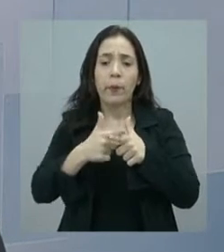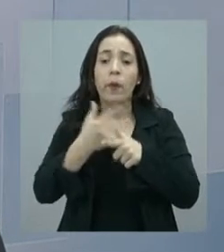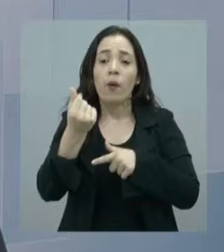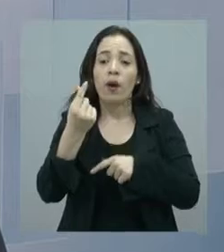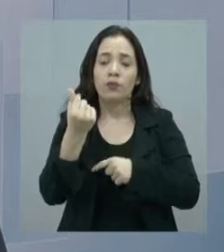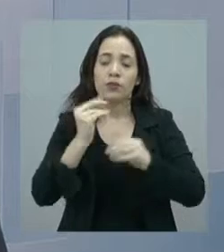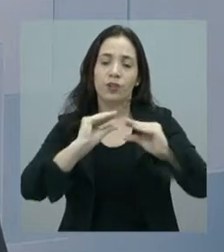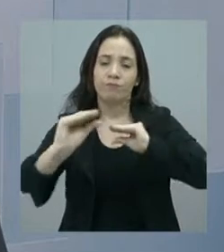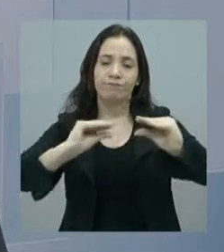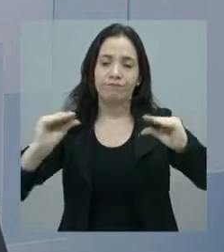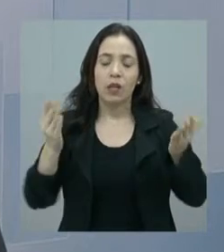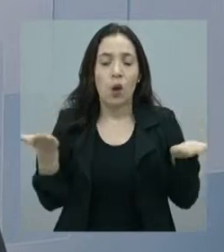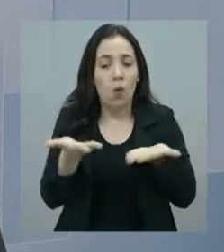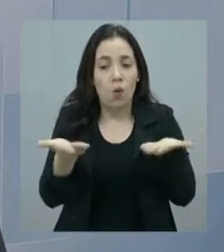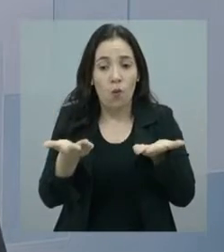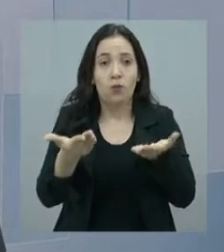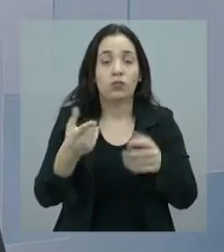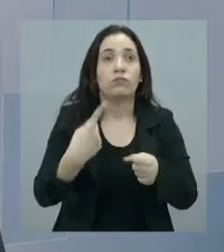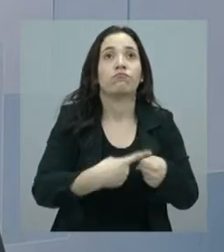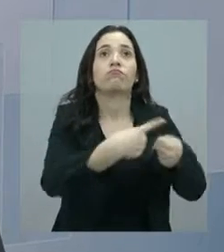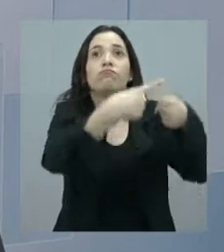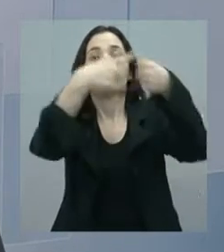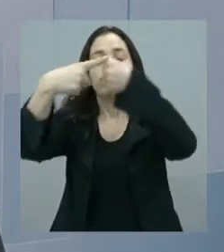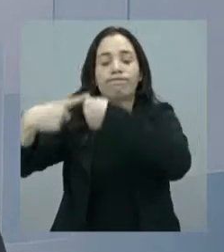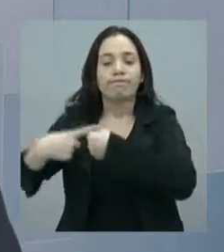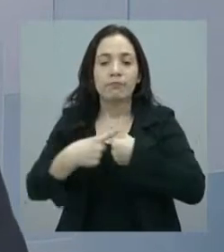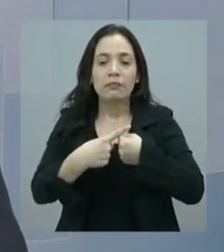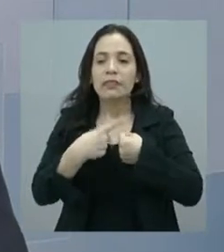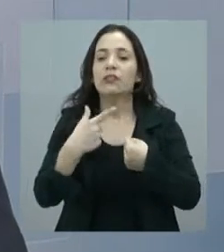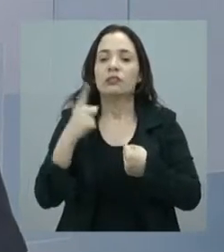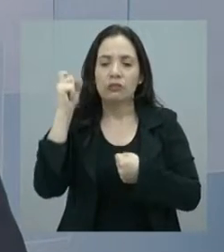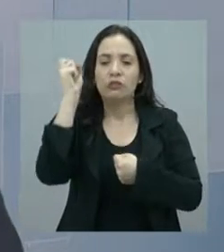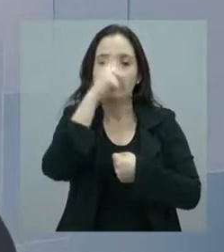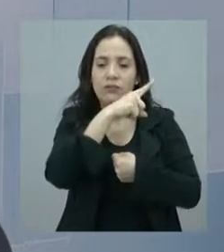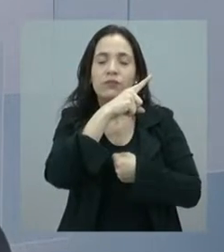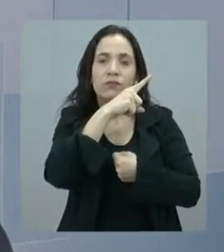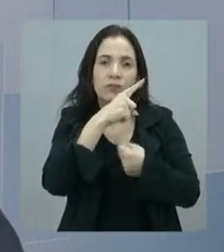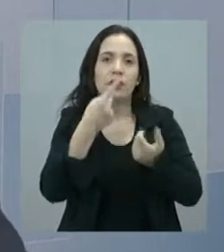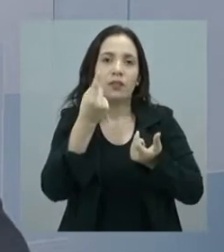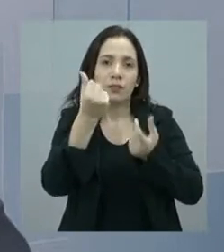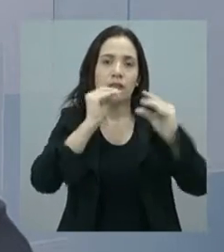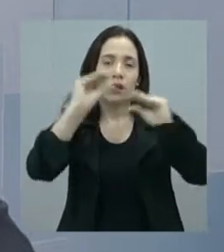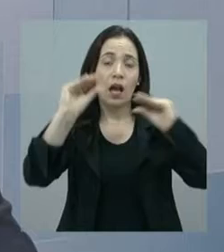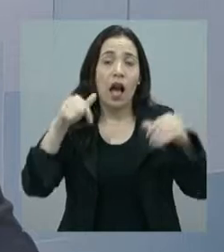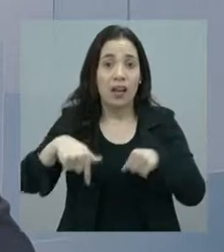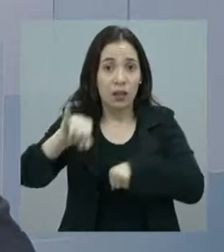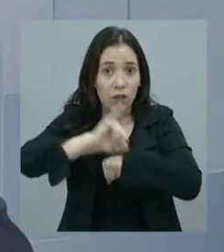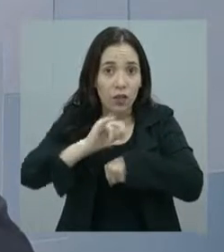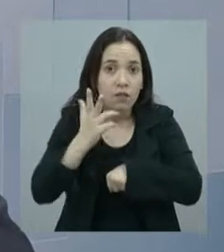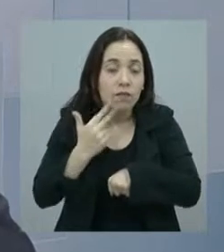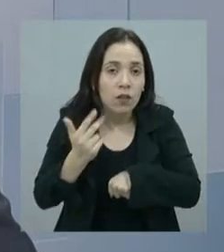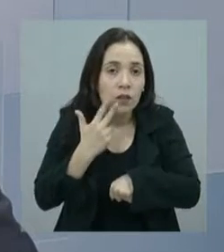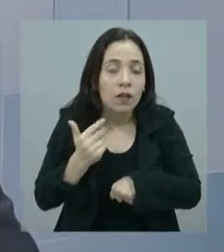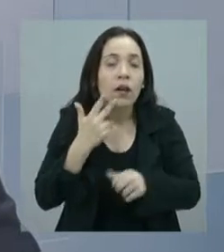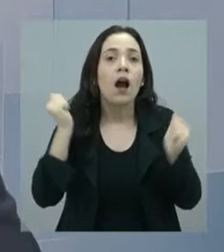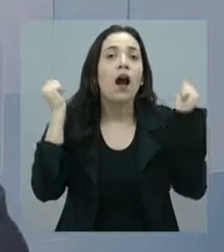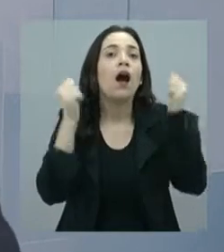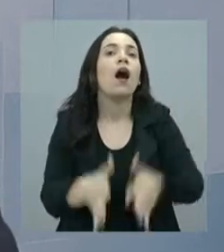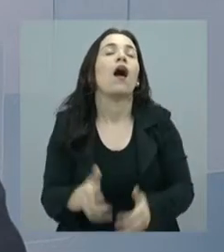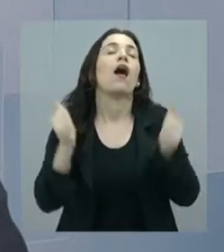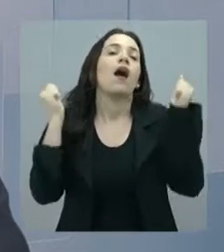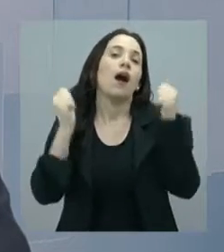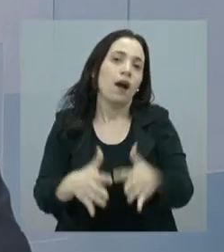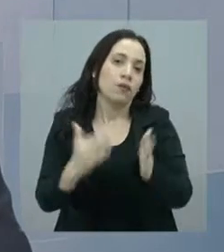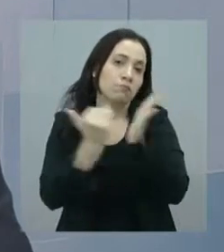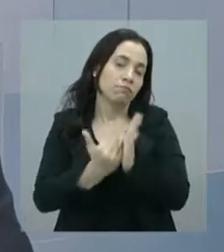sistema. A prefeitura, hoje, os municípios, eles estão sobrecarregados. Fortaleza deve estar gastando mais de 30% com saúde.